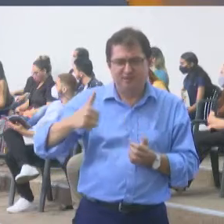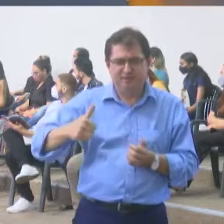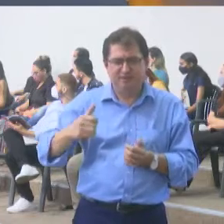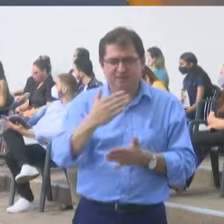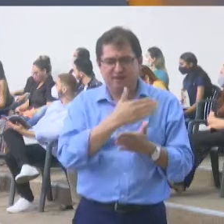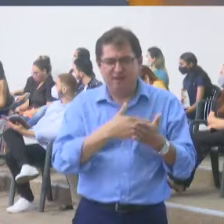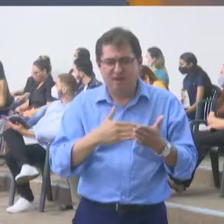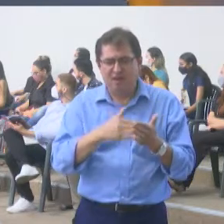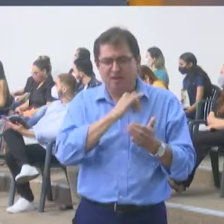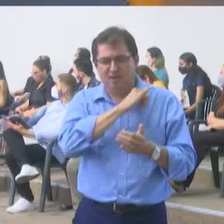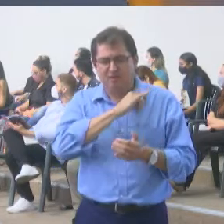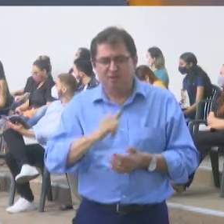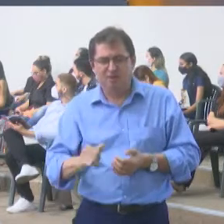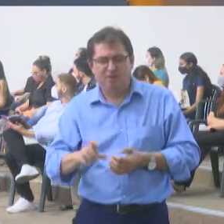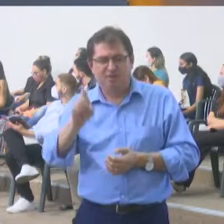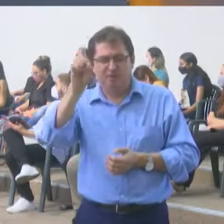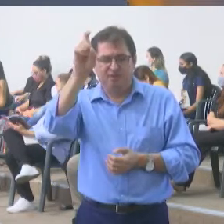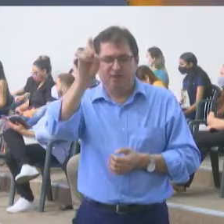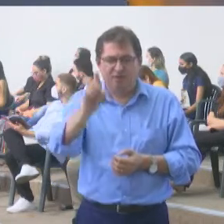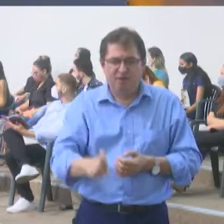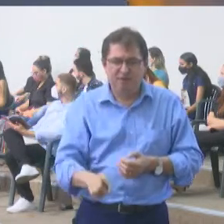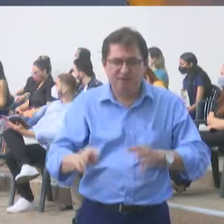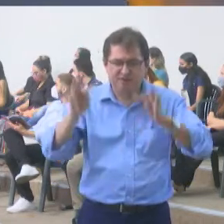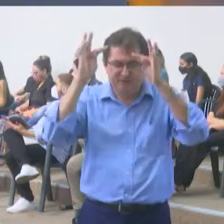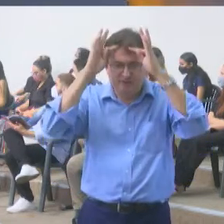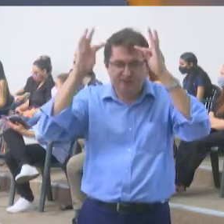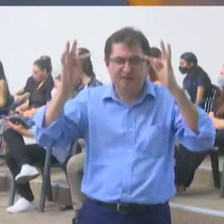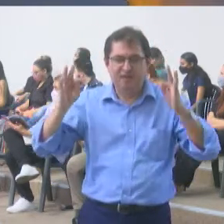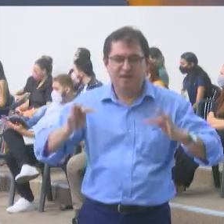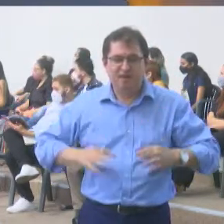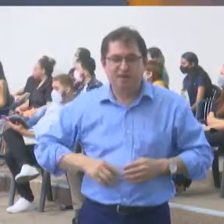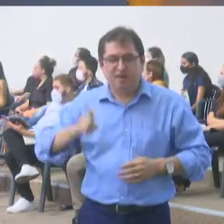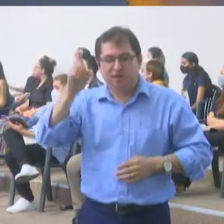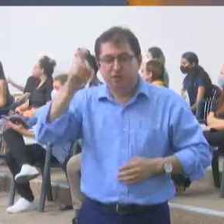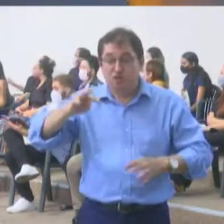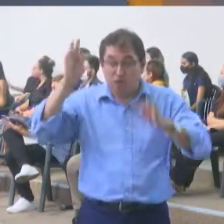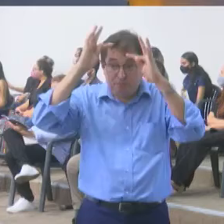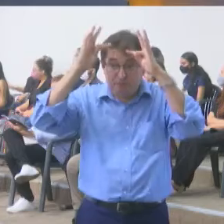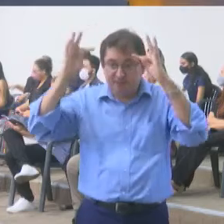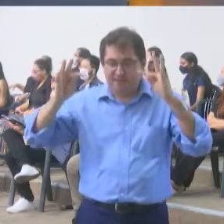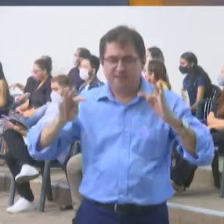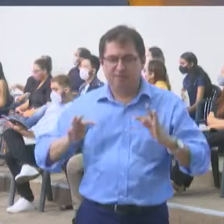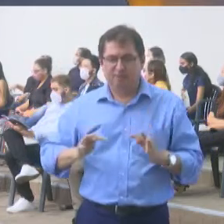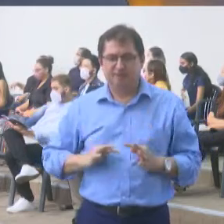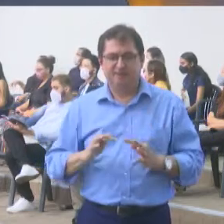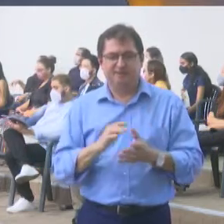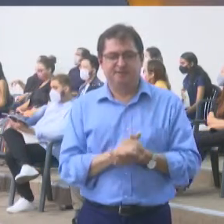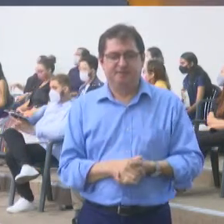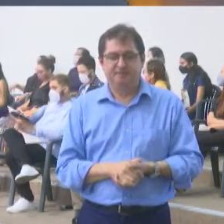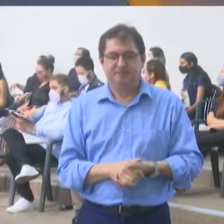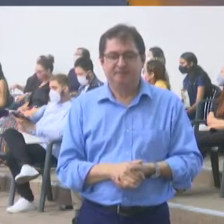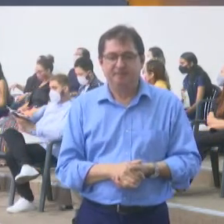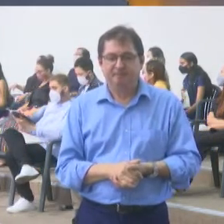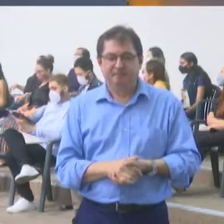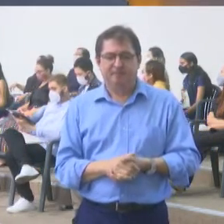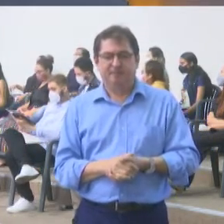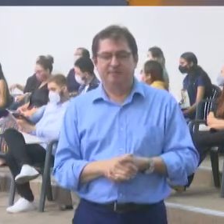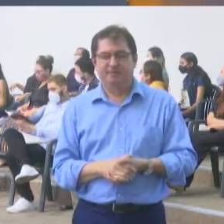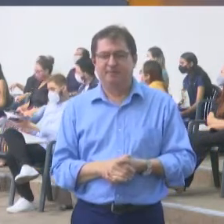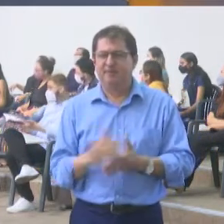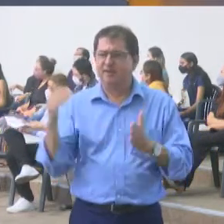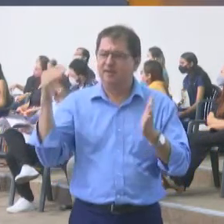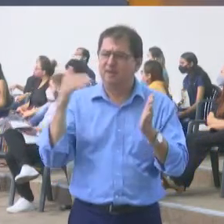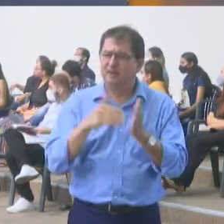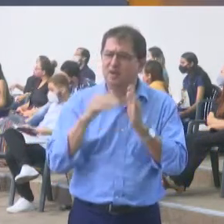todos disseram: somos testemunhas. Diga bem forte comigo: somos testemunhas. Até hoje